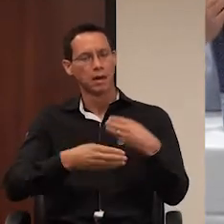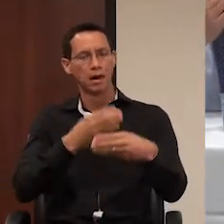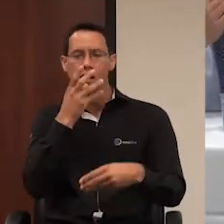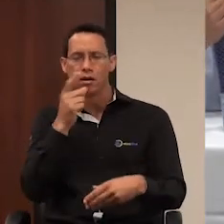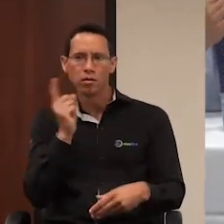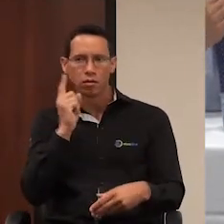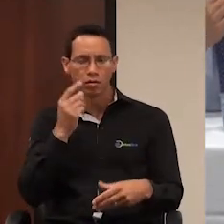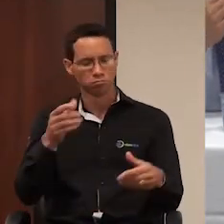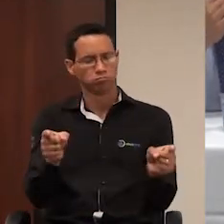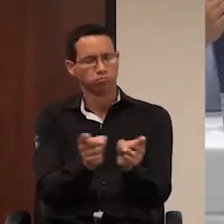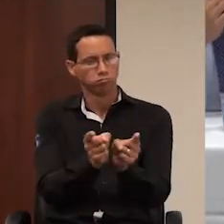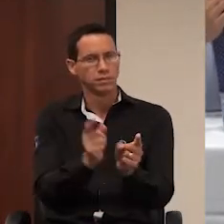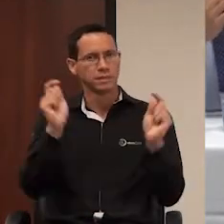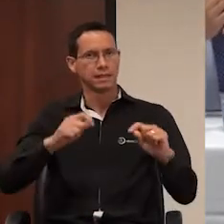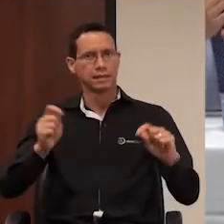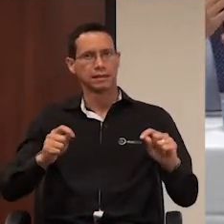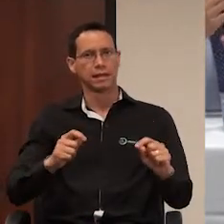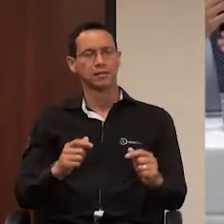com o processo.